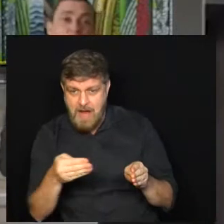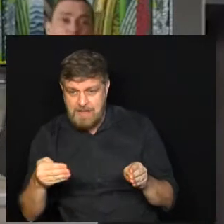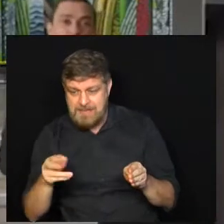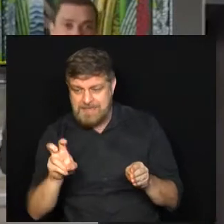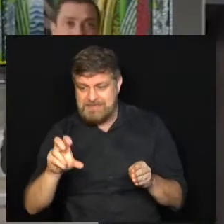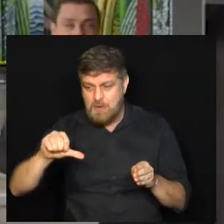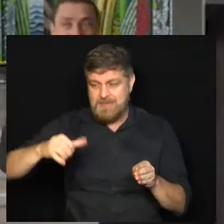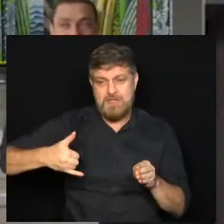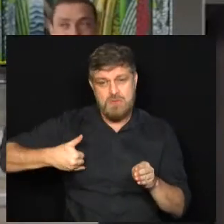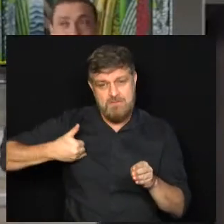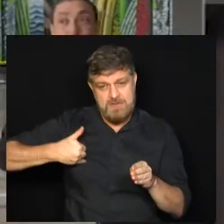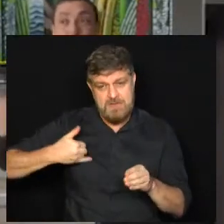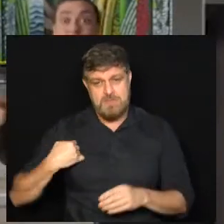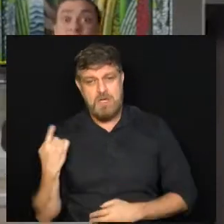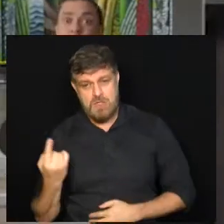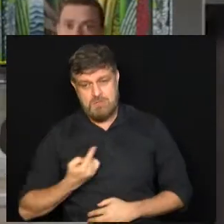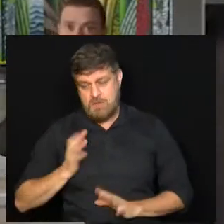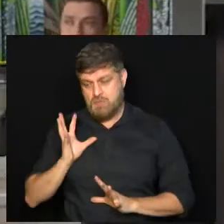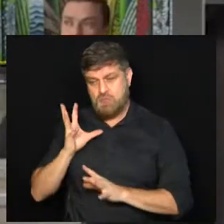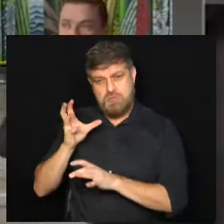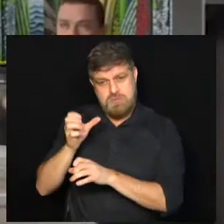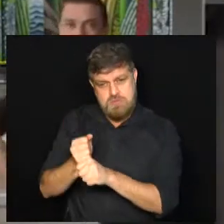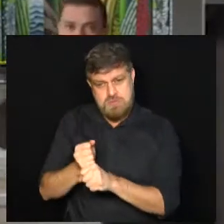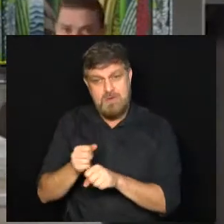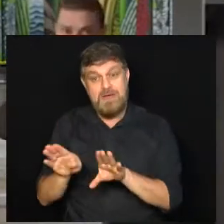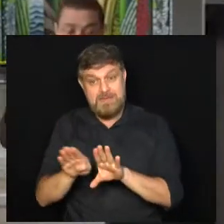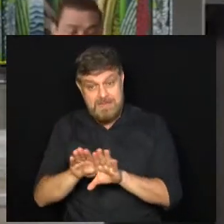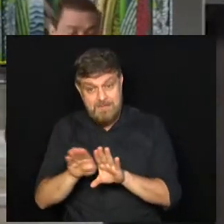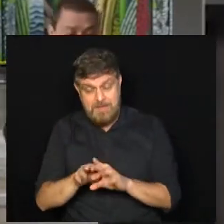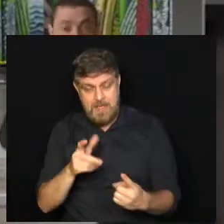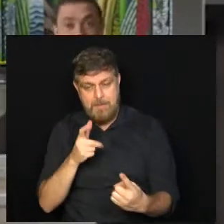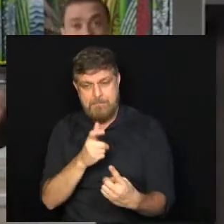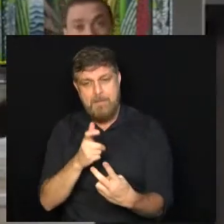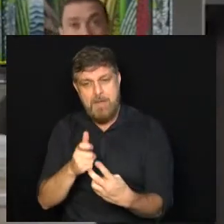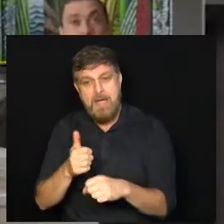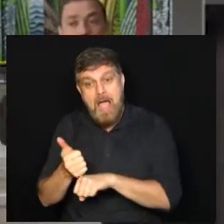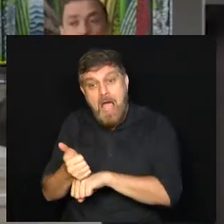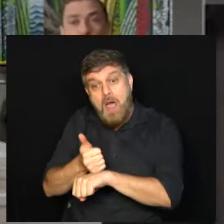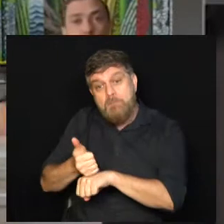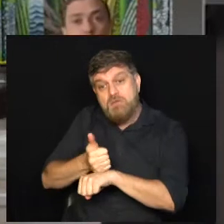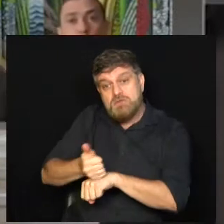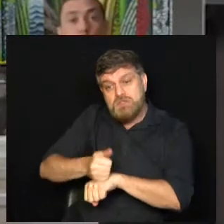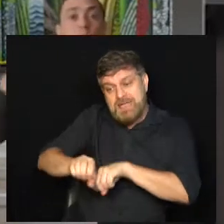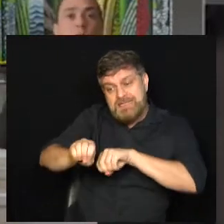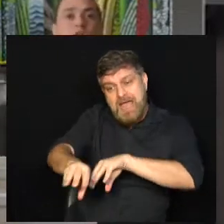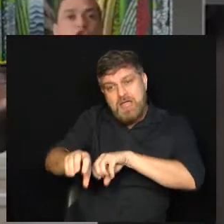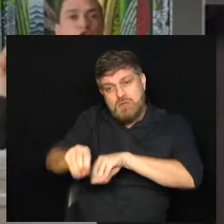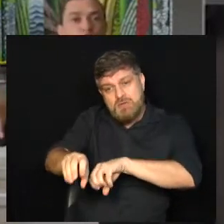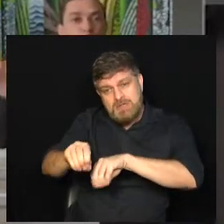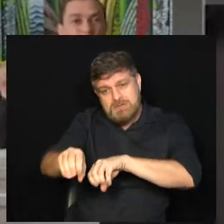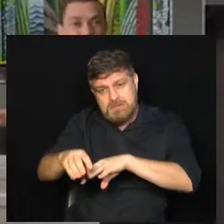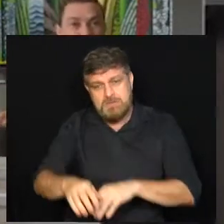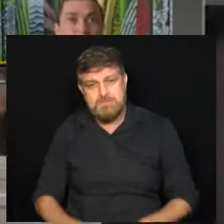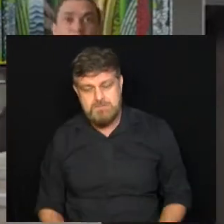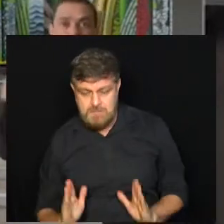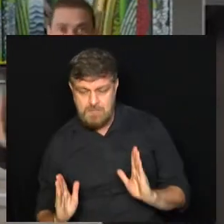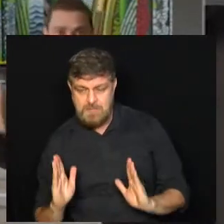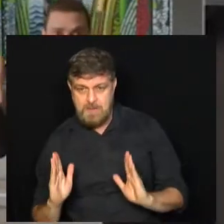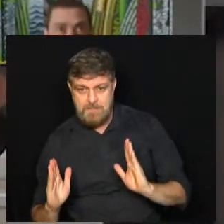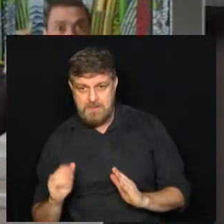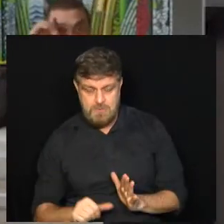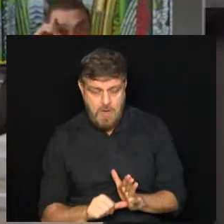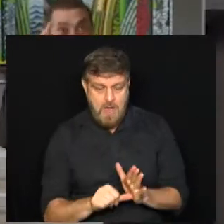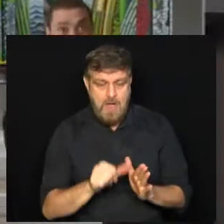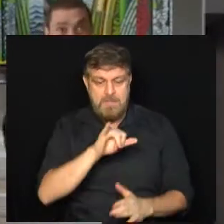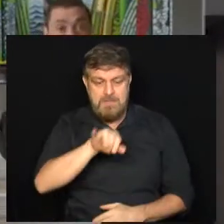59 anos. E vamos completar a imunização também dos profissionais de educação, neste período, a partir de 1º